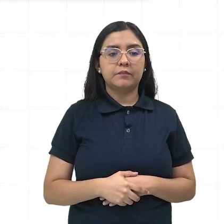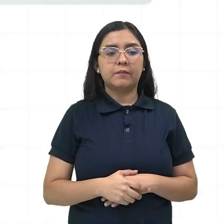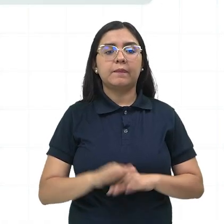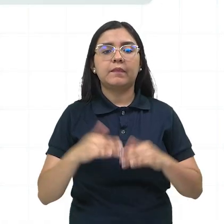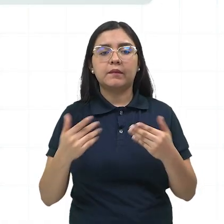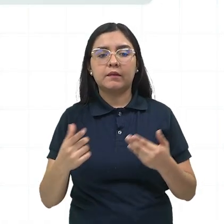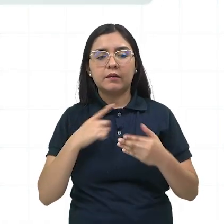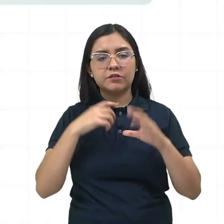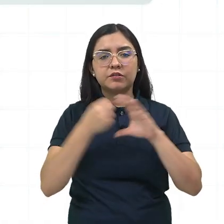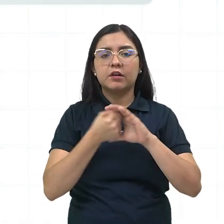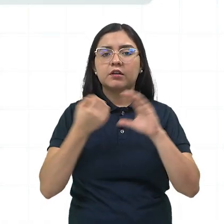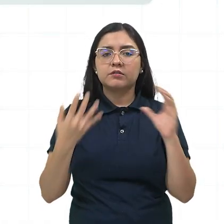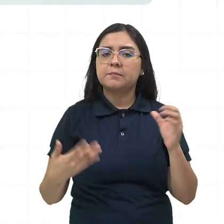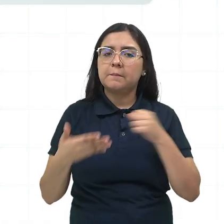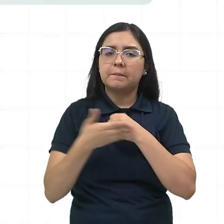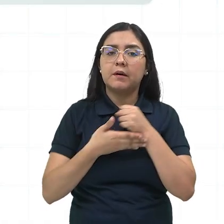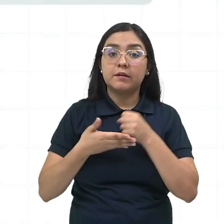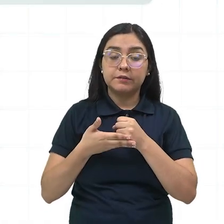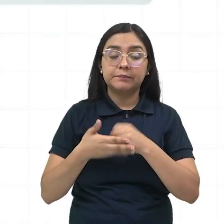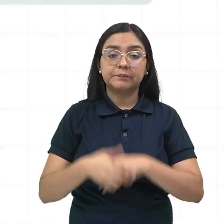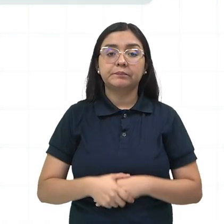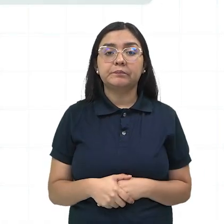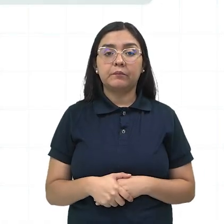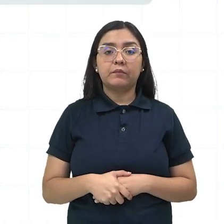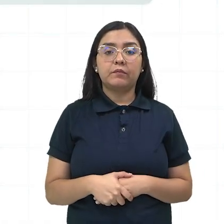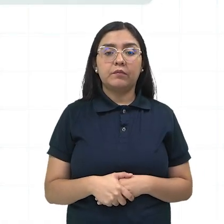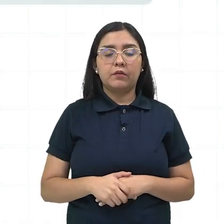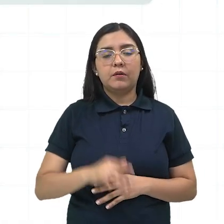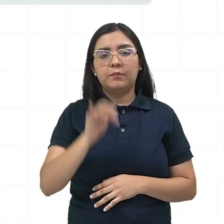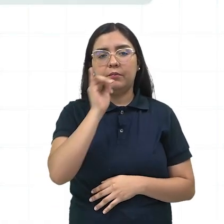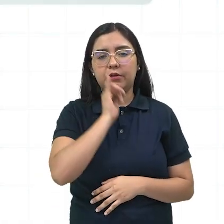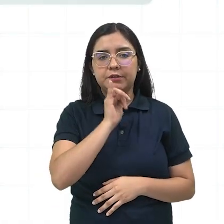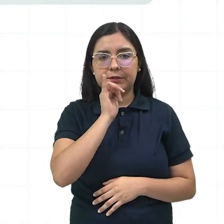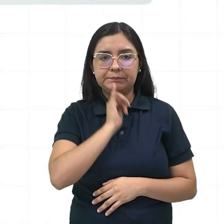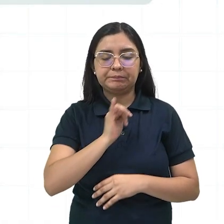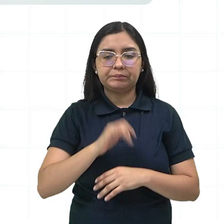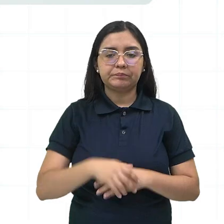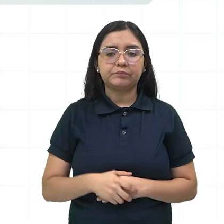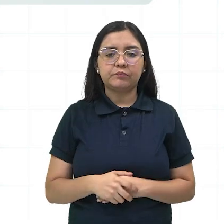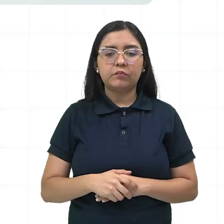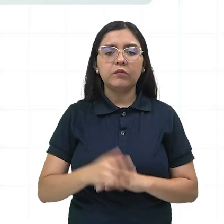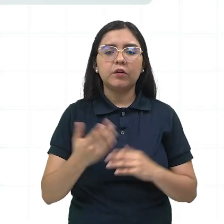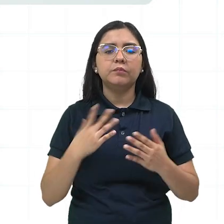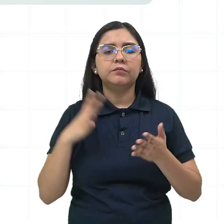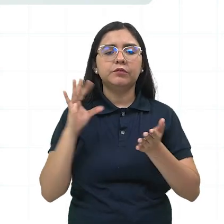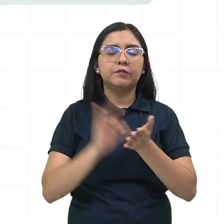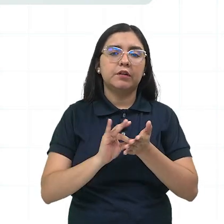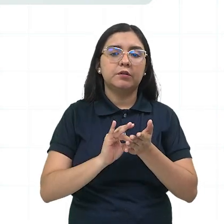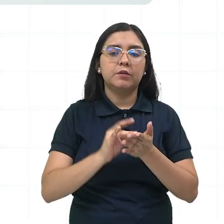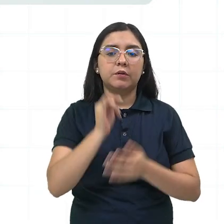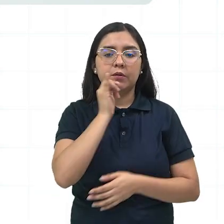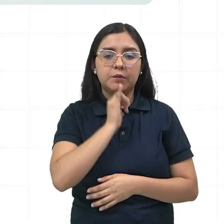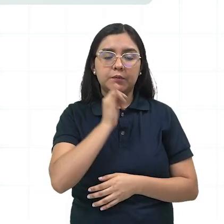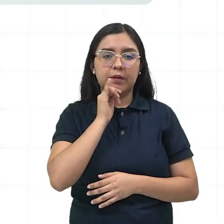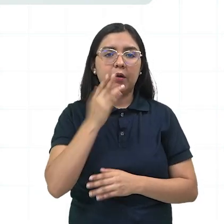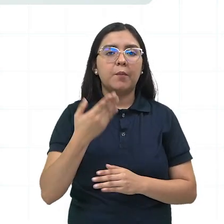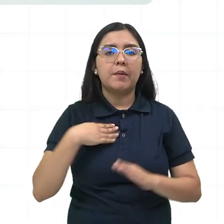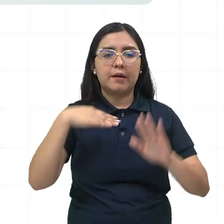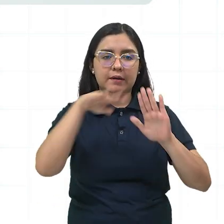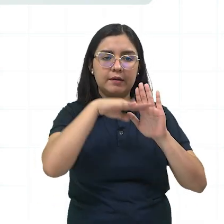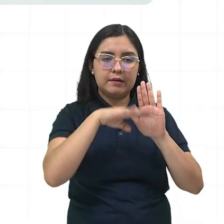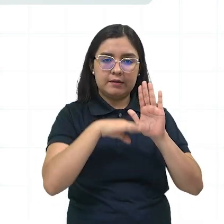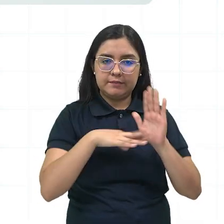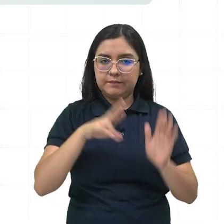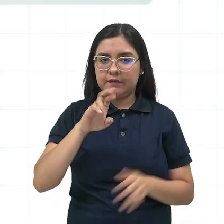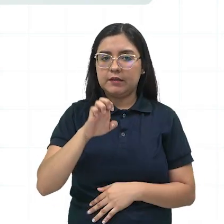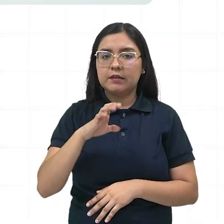configuração básica. Ou seja, é como se fosse realmente eu pegar uma receita.